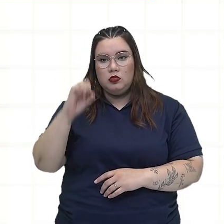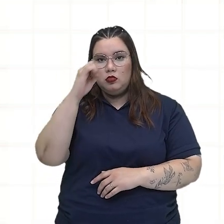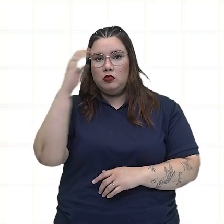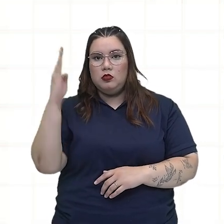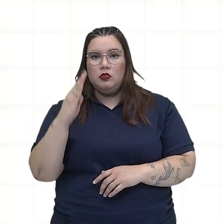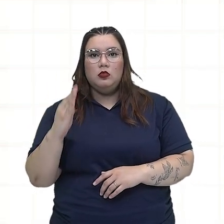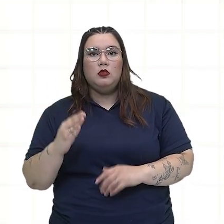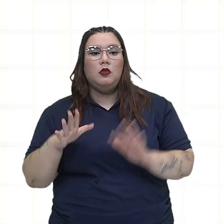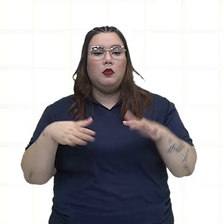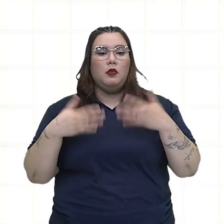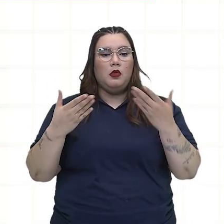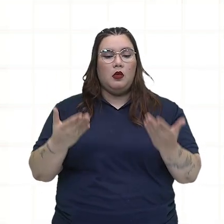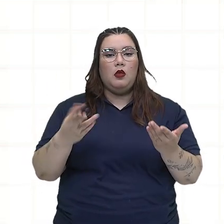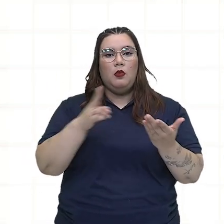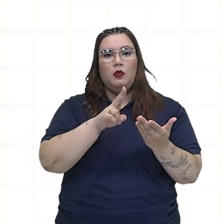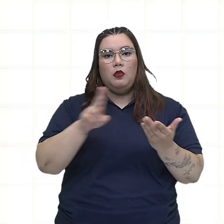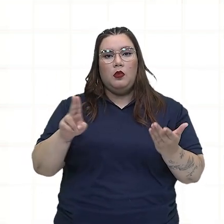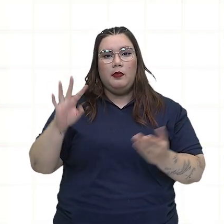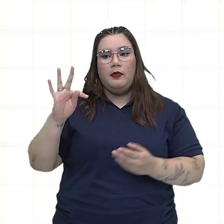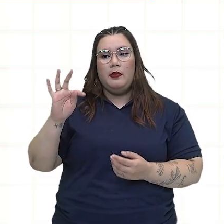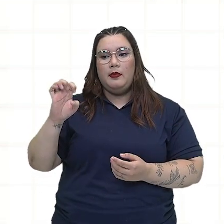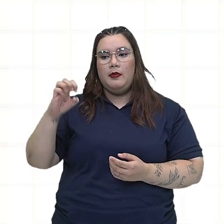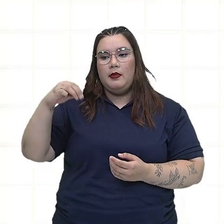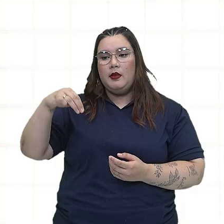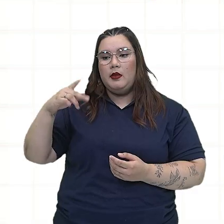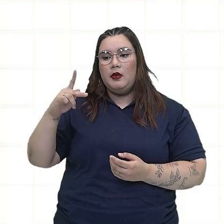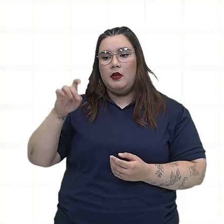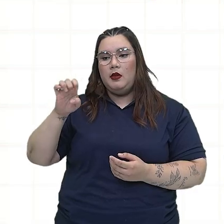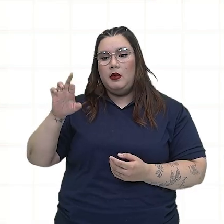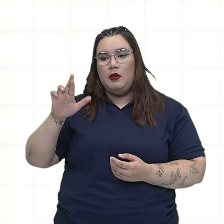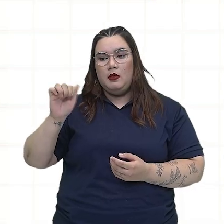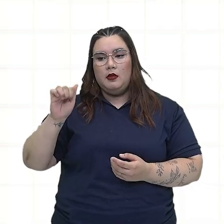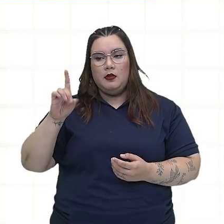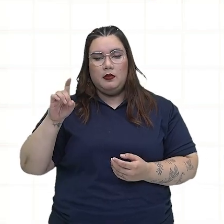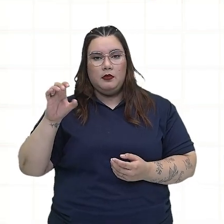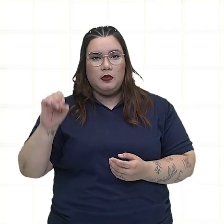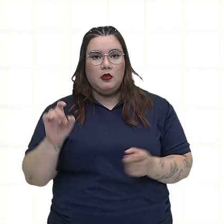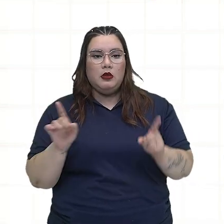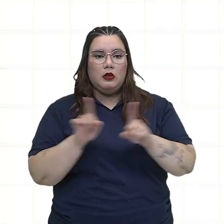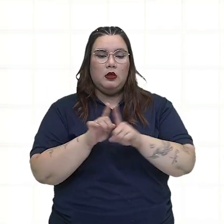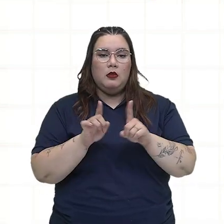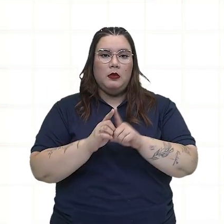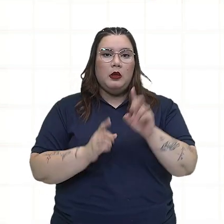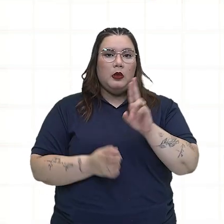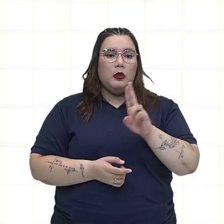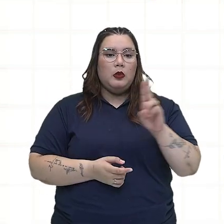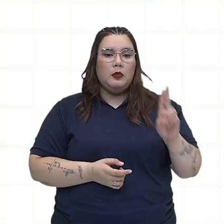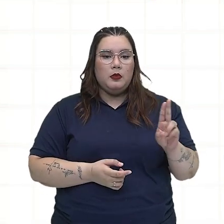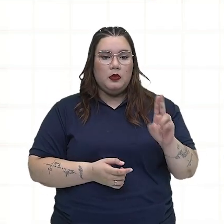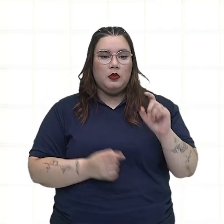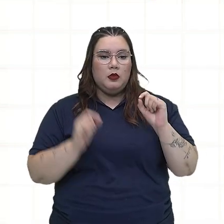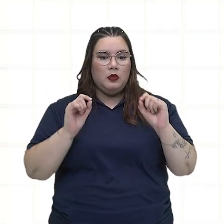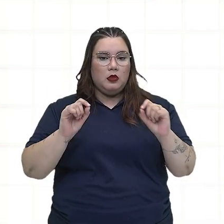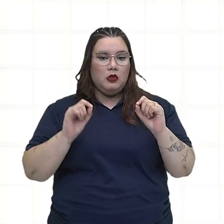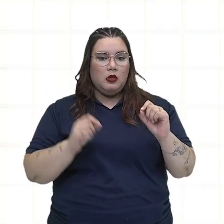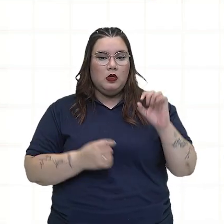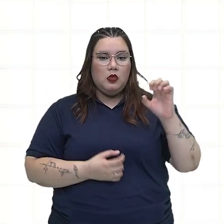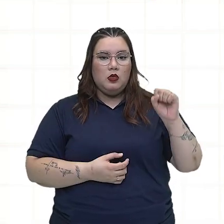região sul do Brasil é o clima temperado, que também é chamado de clima